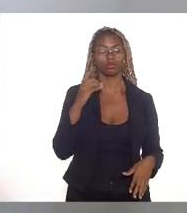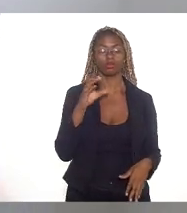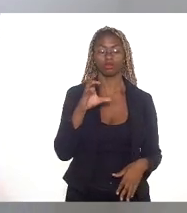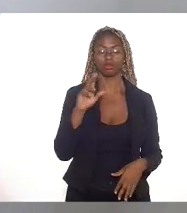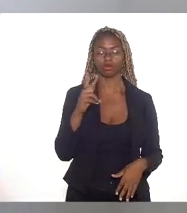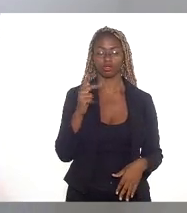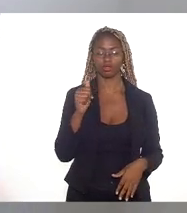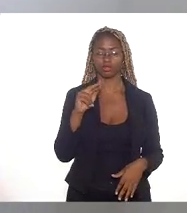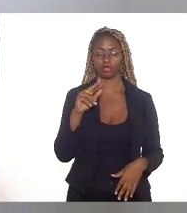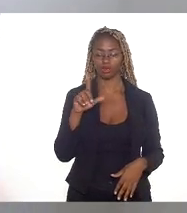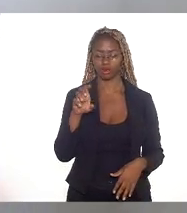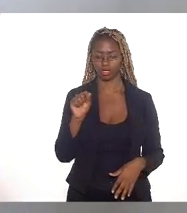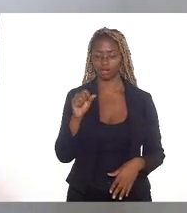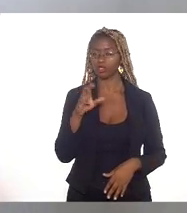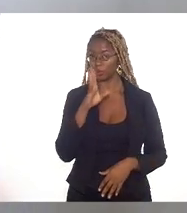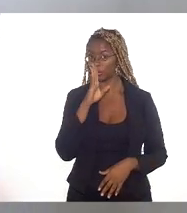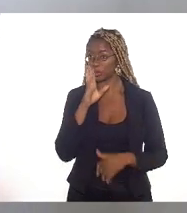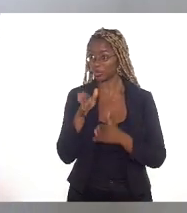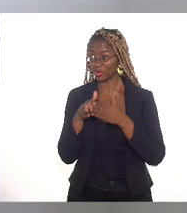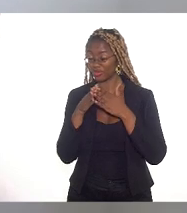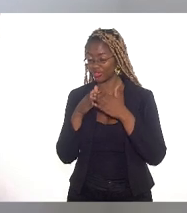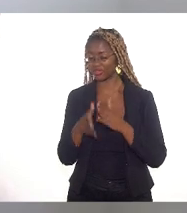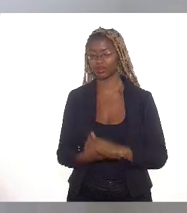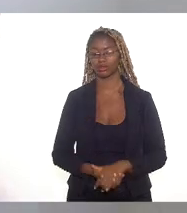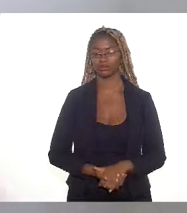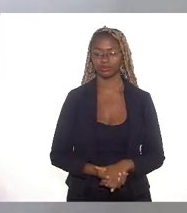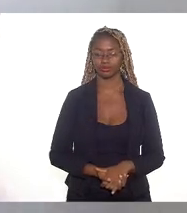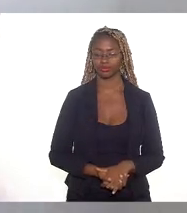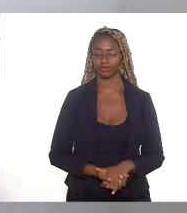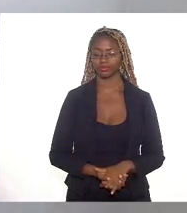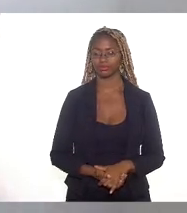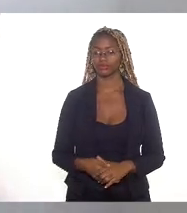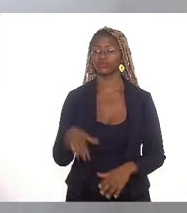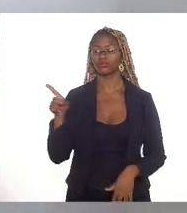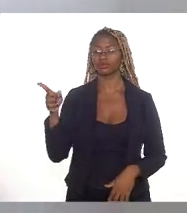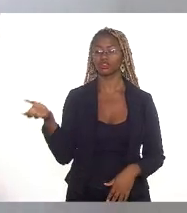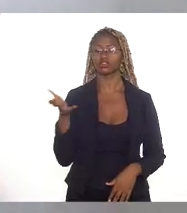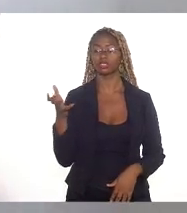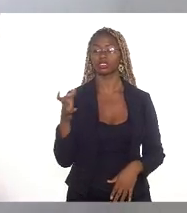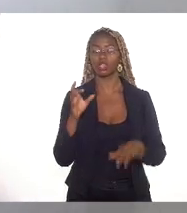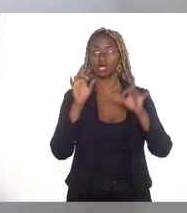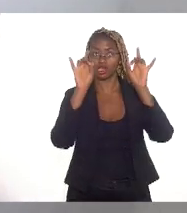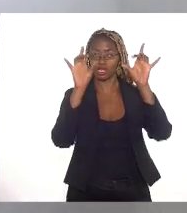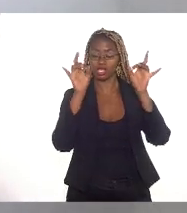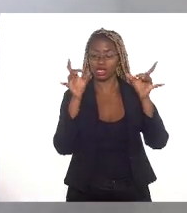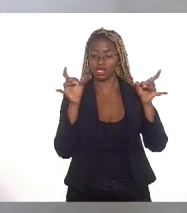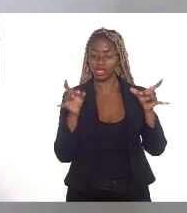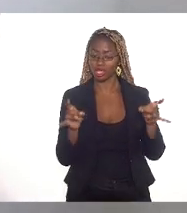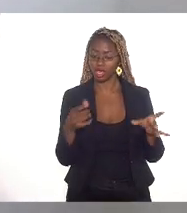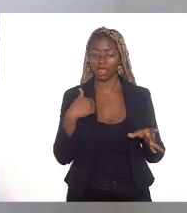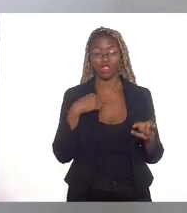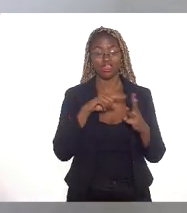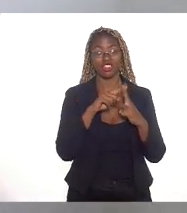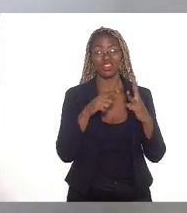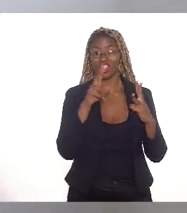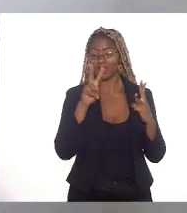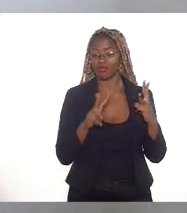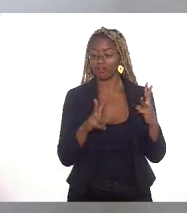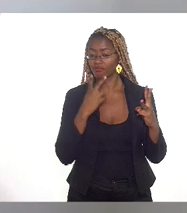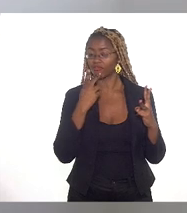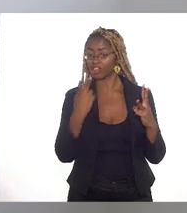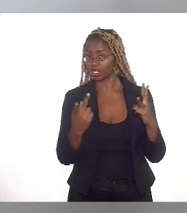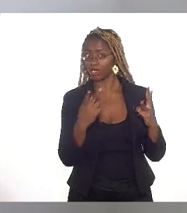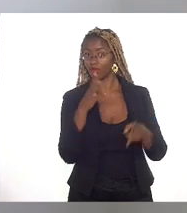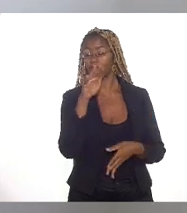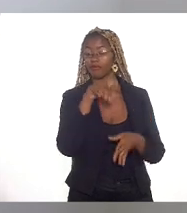por favor, feche o som, Charles. Ele queria fazer o destaque. Eu chamei três vezes a atenção dele que eu ia